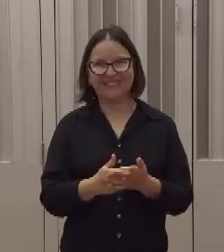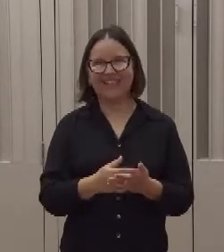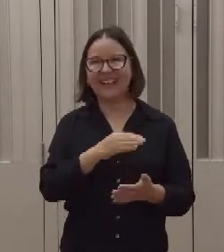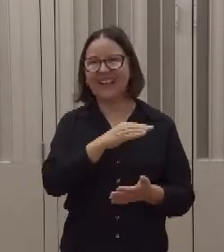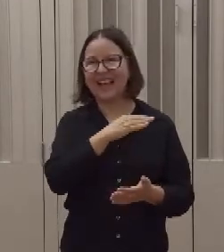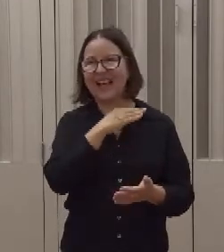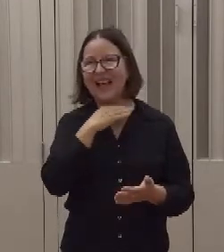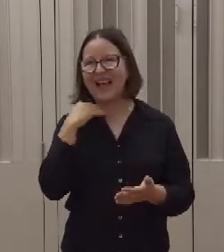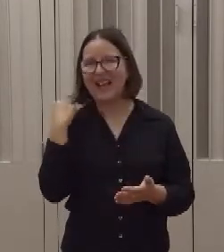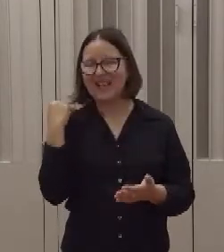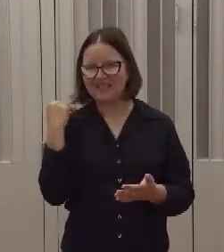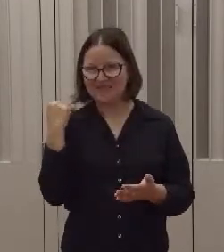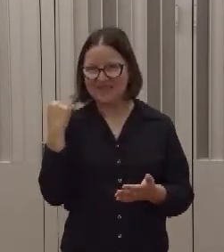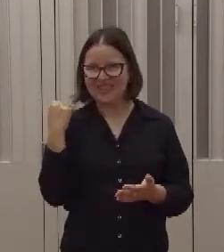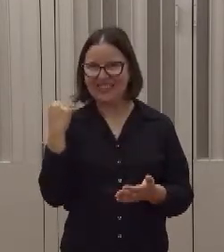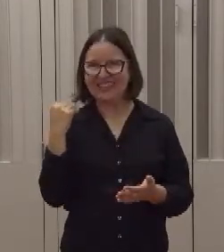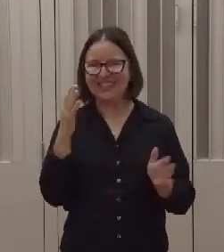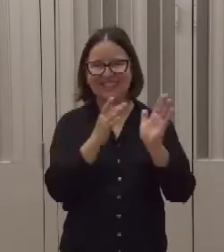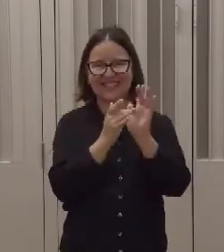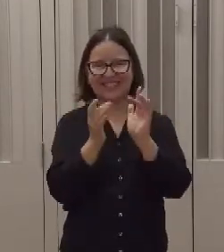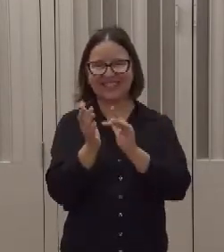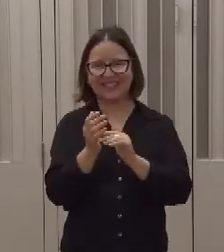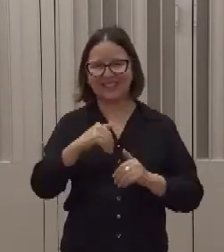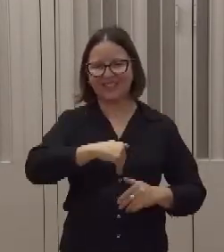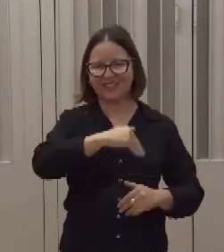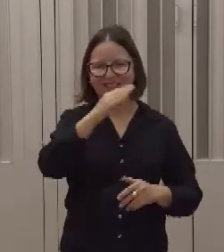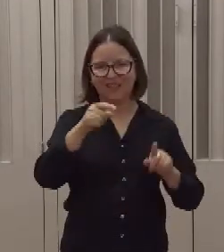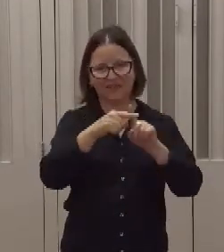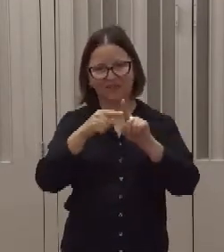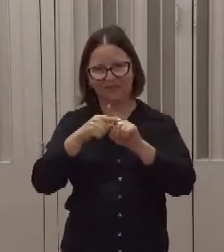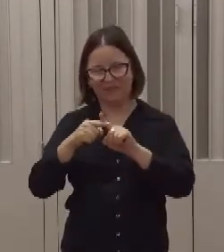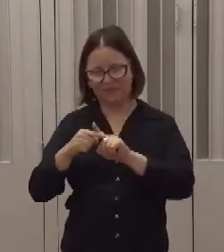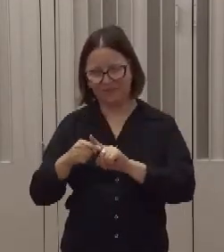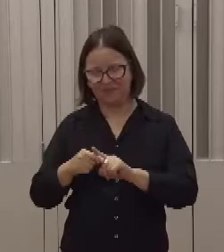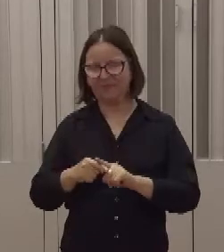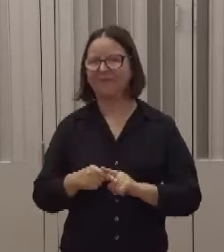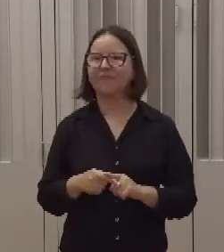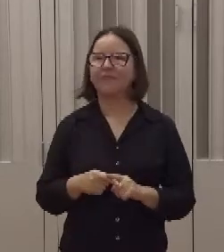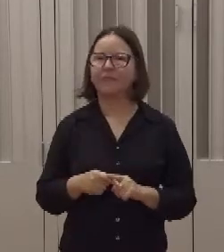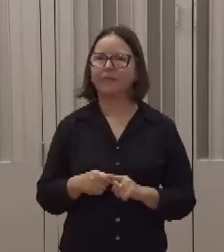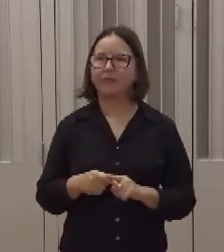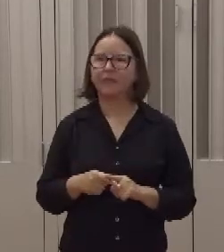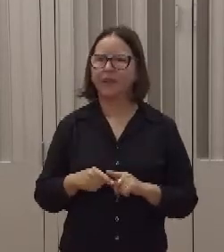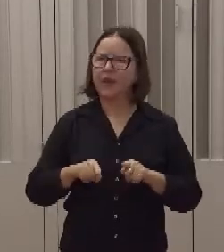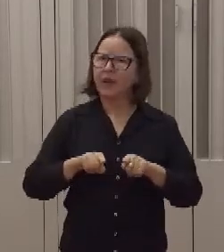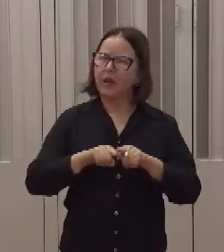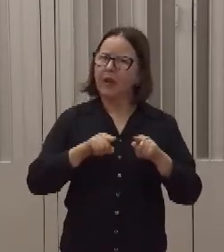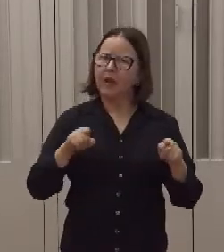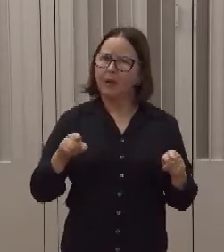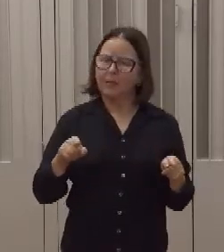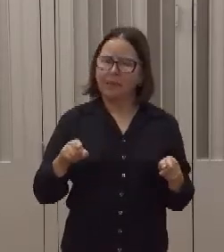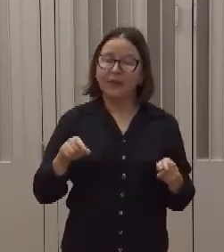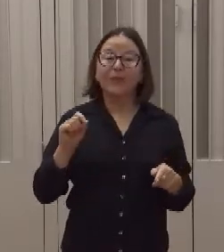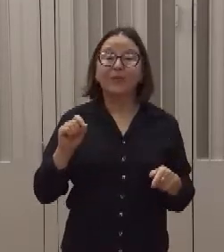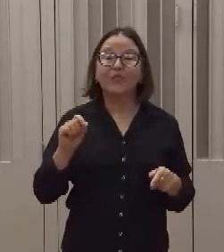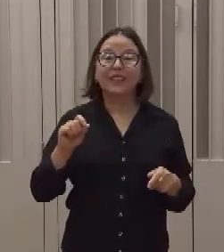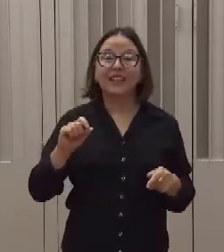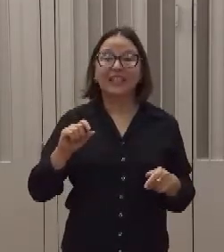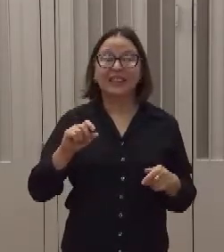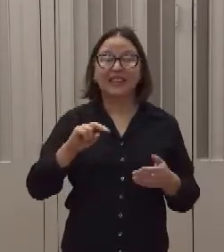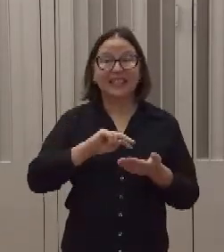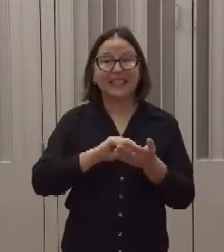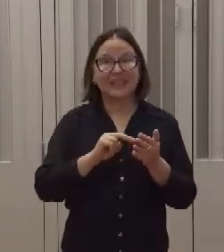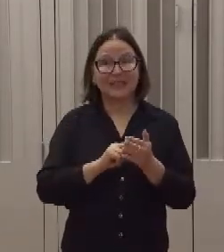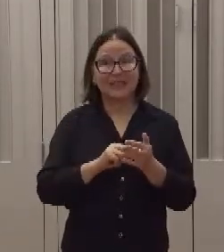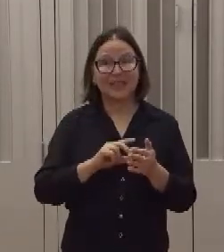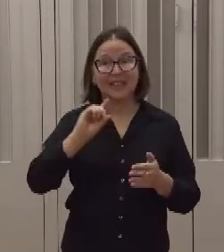Meus irmãos, e a gente lê esse salmo e a gente pode parar para pensar, ok, mas quando que isso aqui aconteceu? O que quer dizer, meu filho, eu hoje te